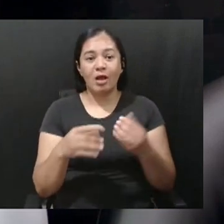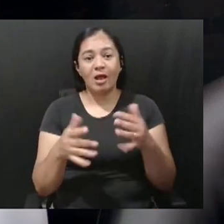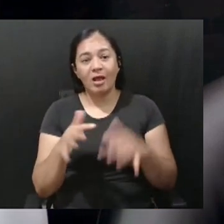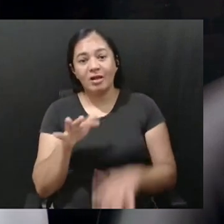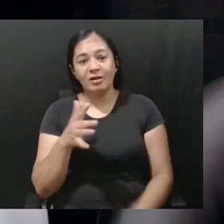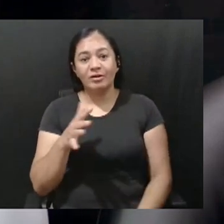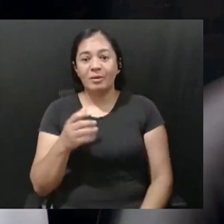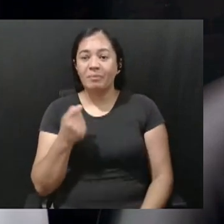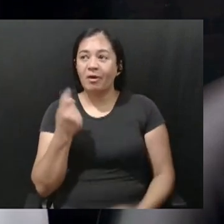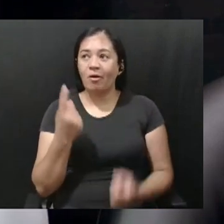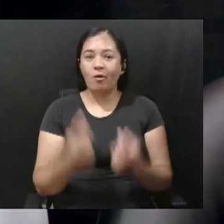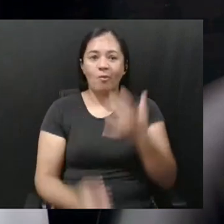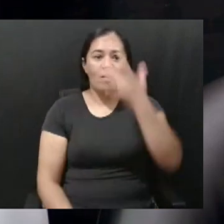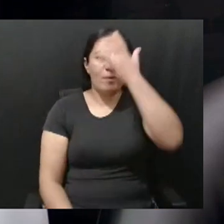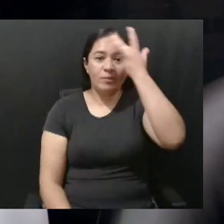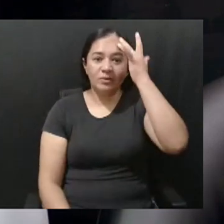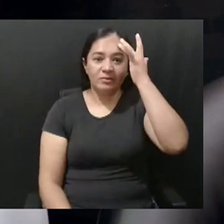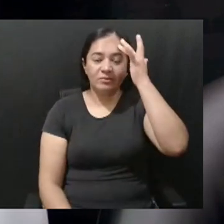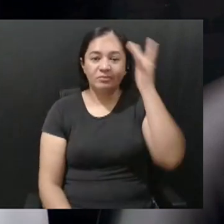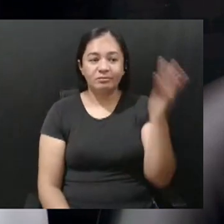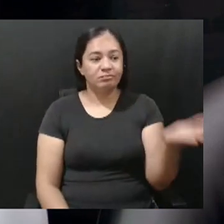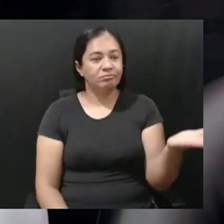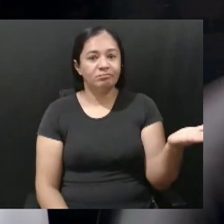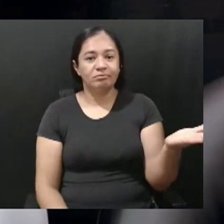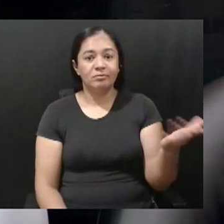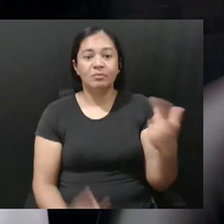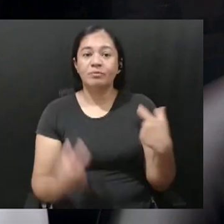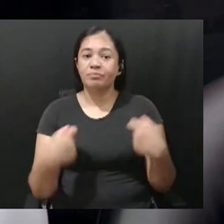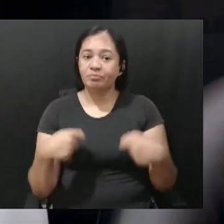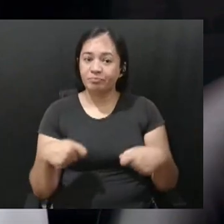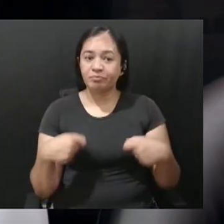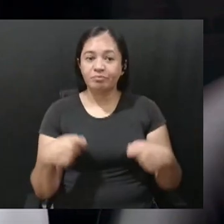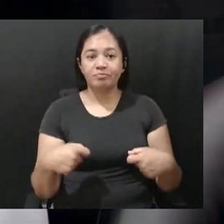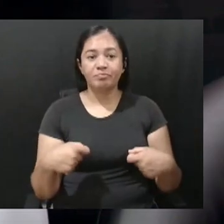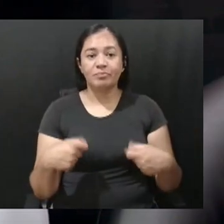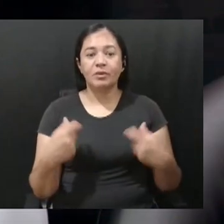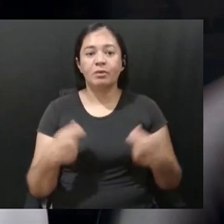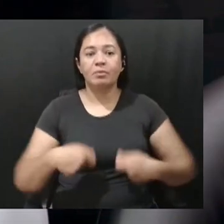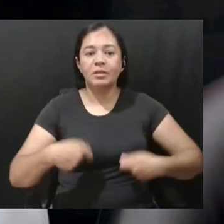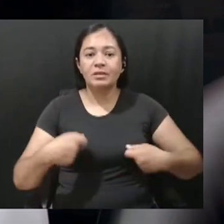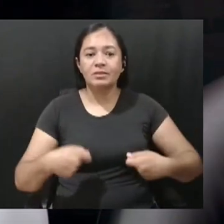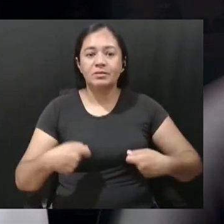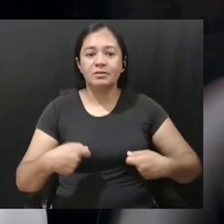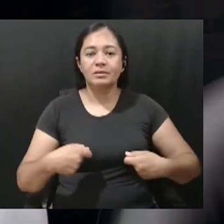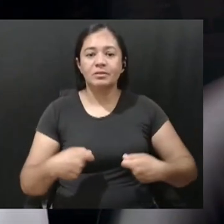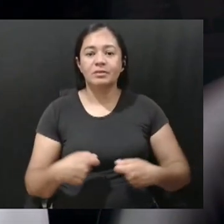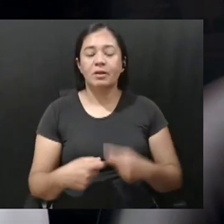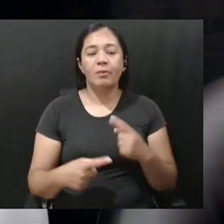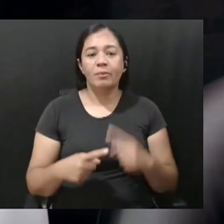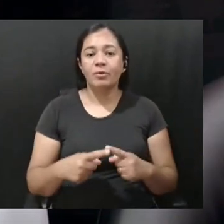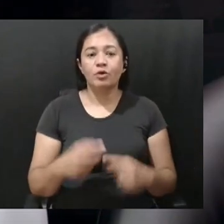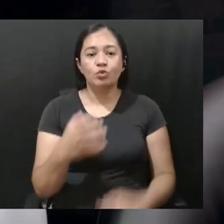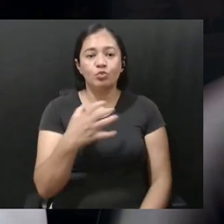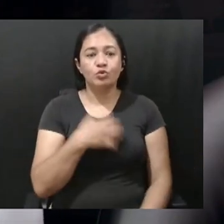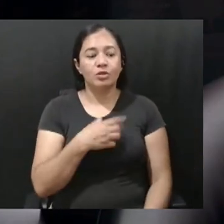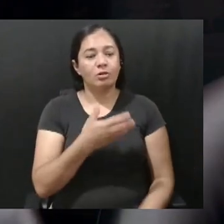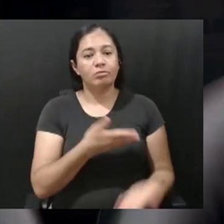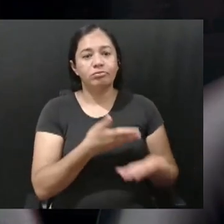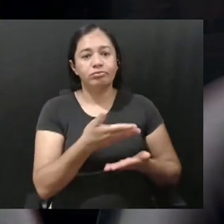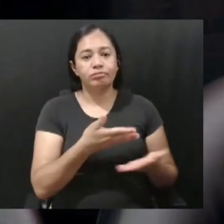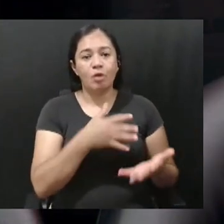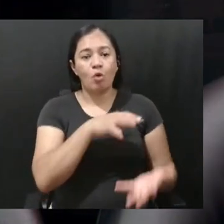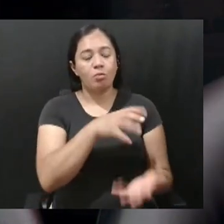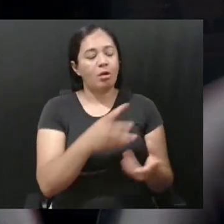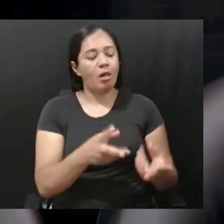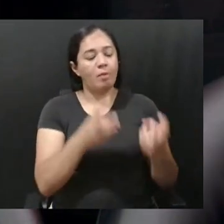ali, ele vai ser necessário, né, para essas pessoas ali, porque é a forma que elas lidam com o mundo, que elas enxergam o mundo. E quando a gente